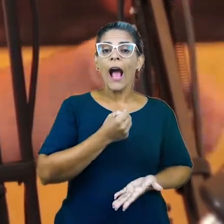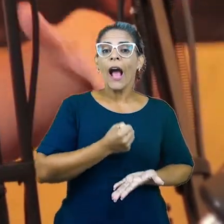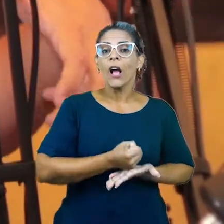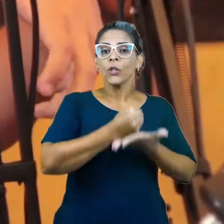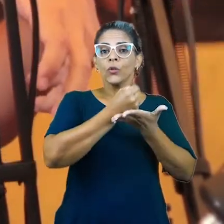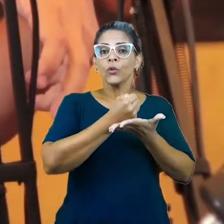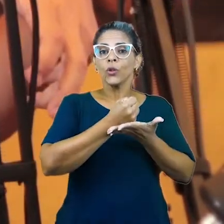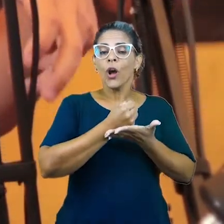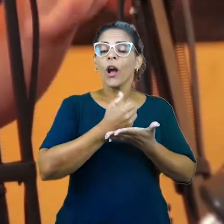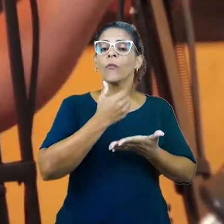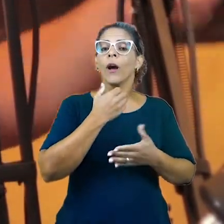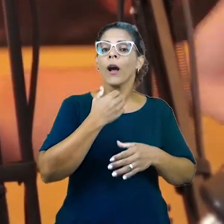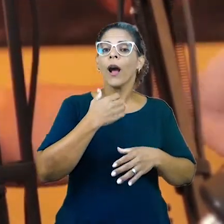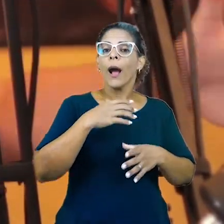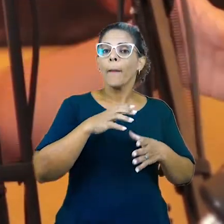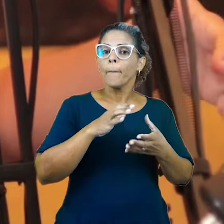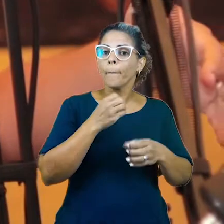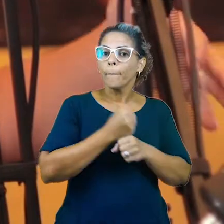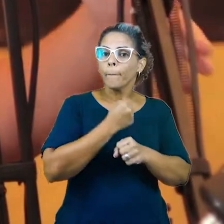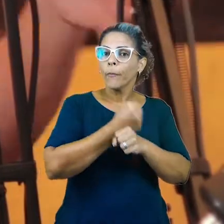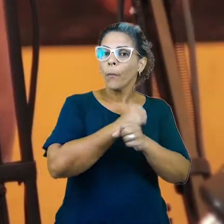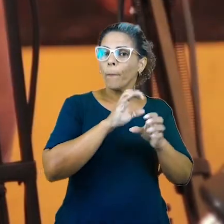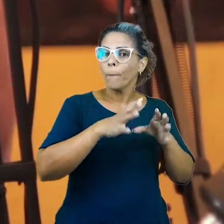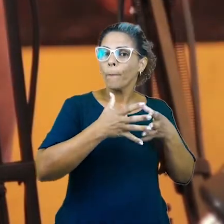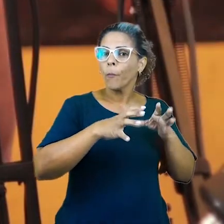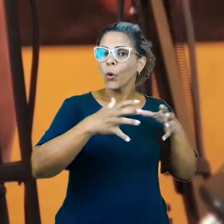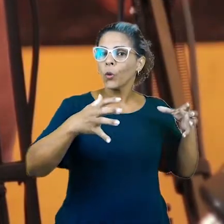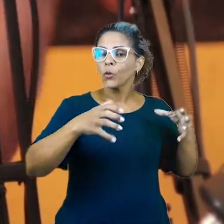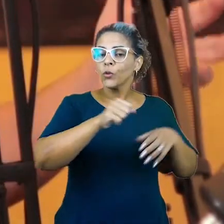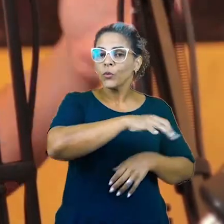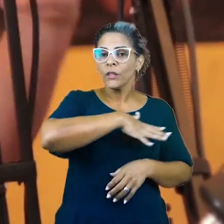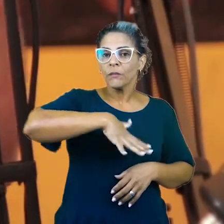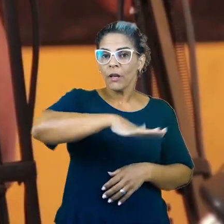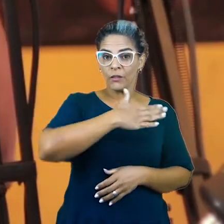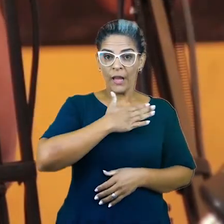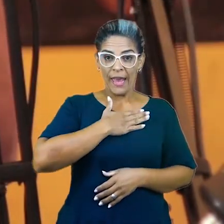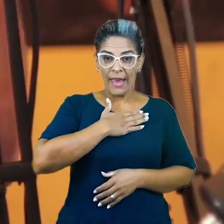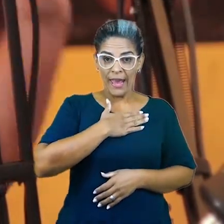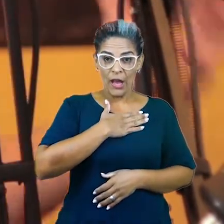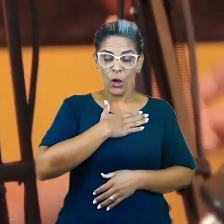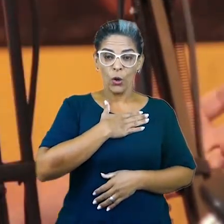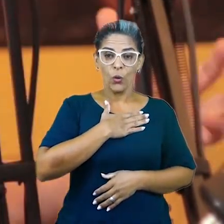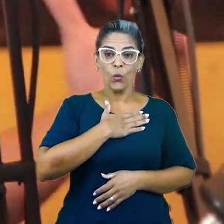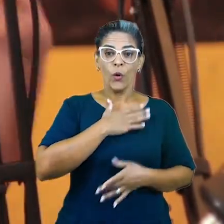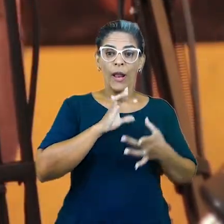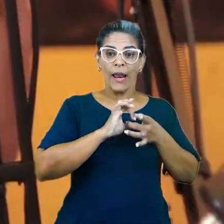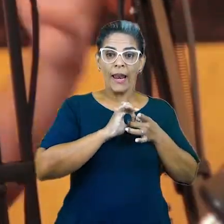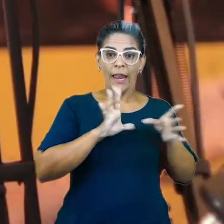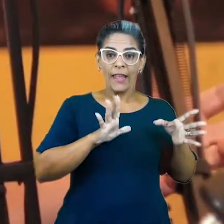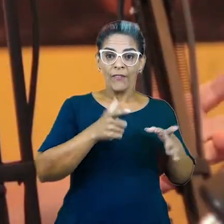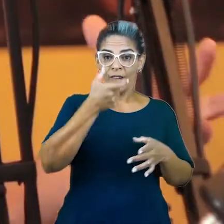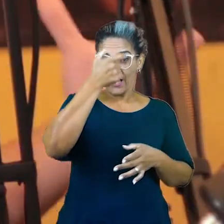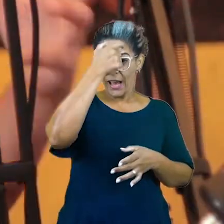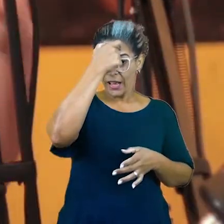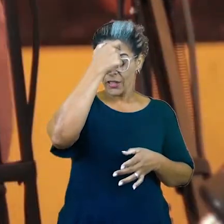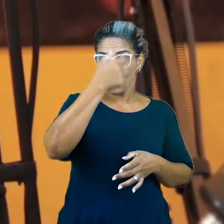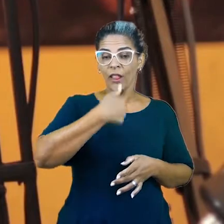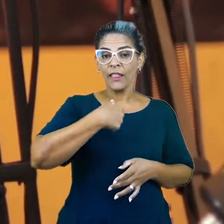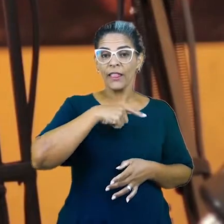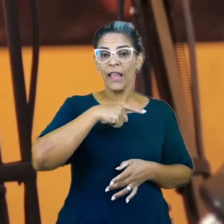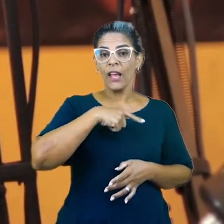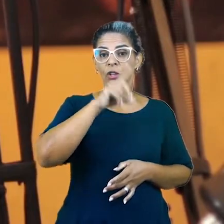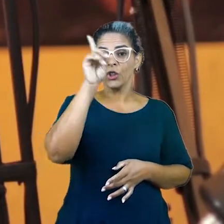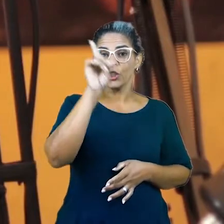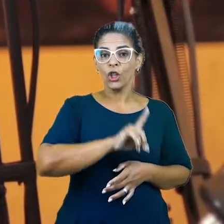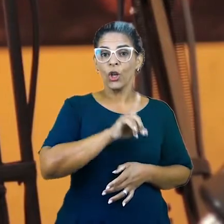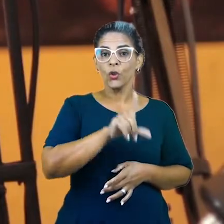construção desse espaço em que eu, de maneira livre, racional, tenho o